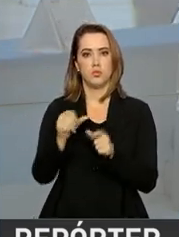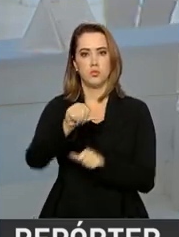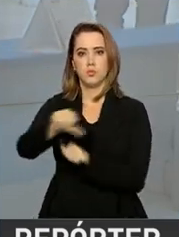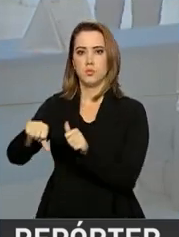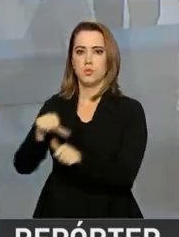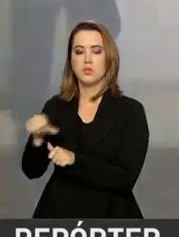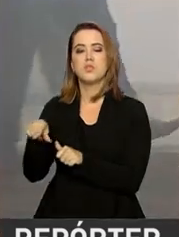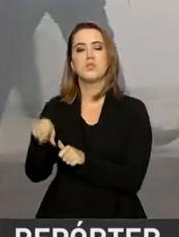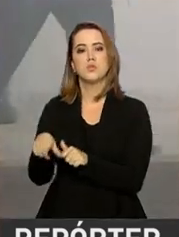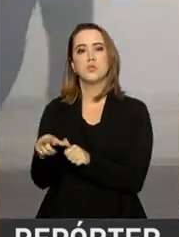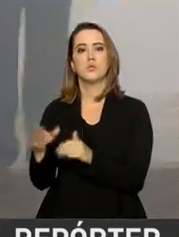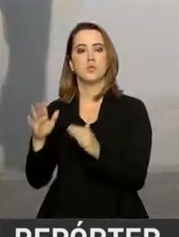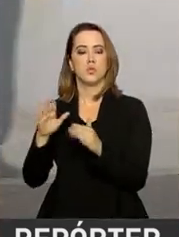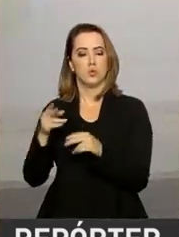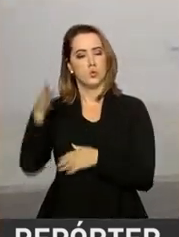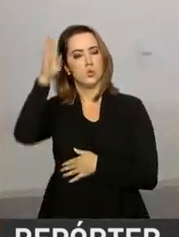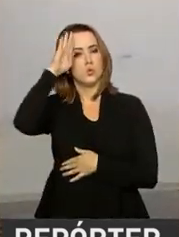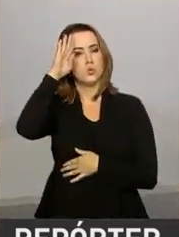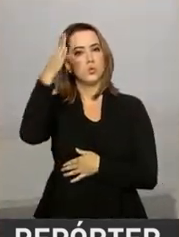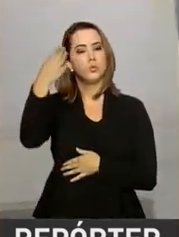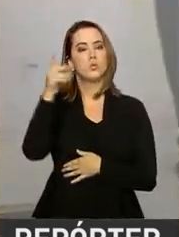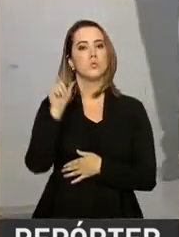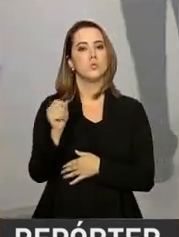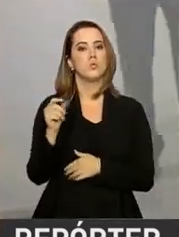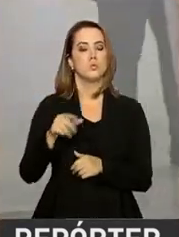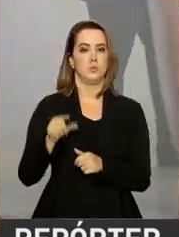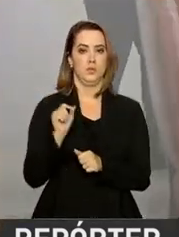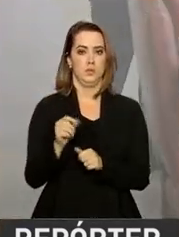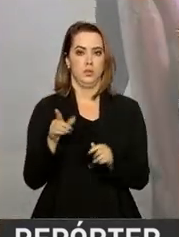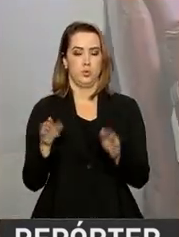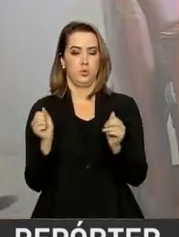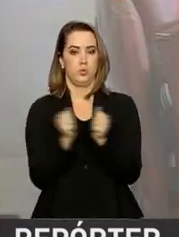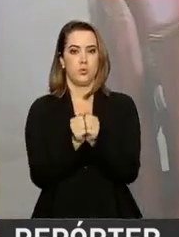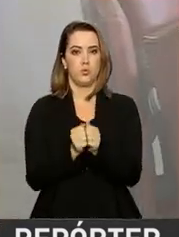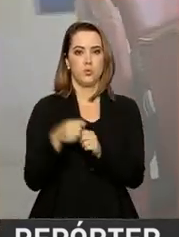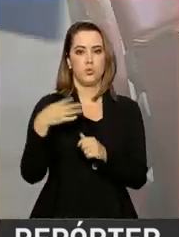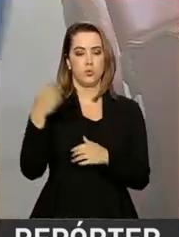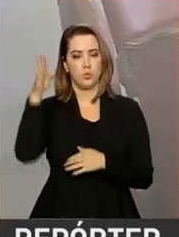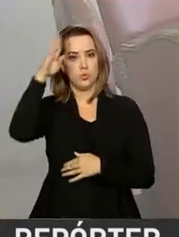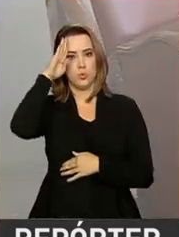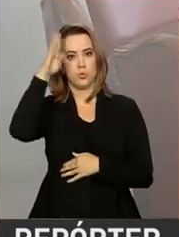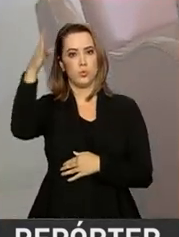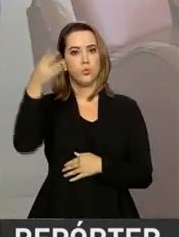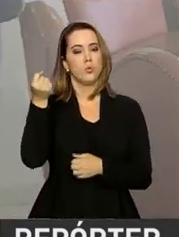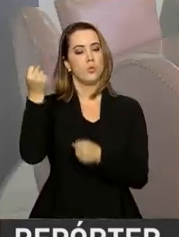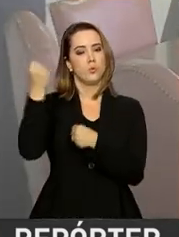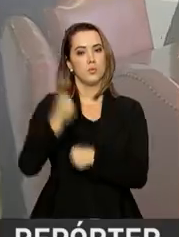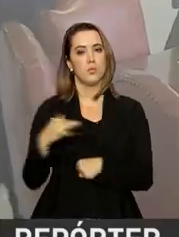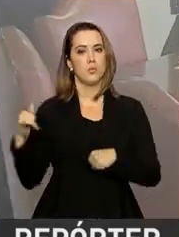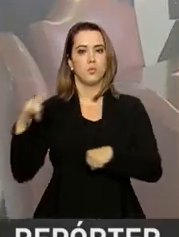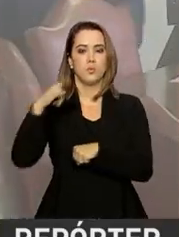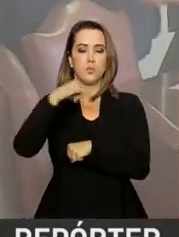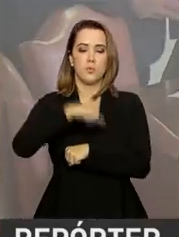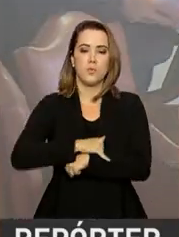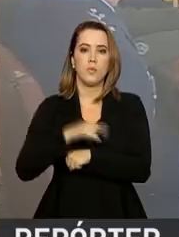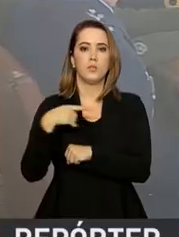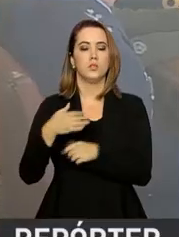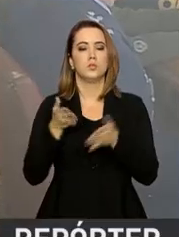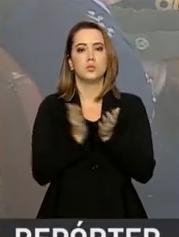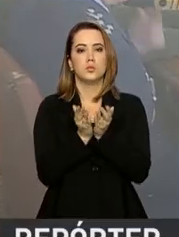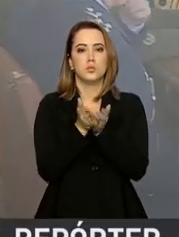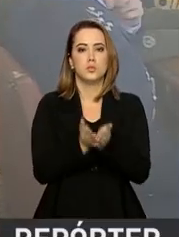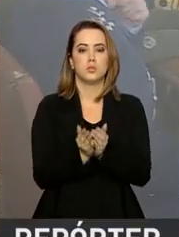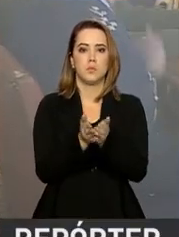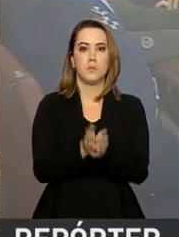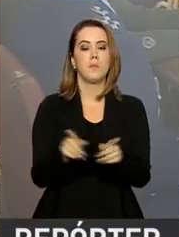militares ele se reuniu com comandantes do exército da marinha e da Aeronáutica e também com os ministros da defesa da justiça e da